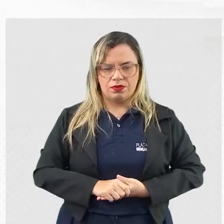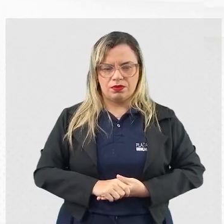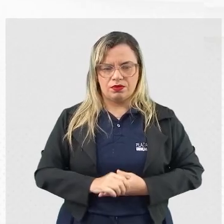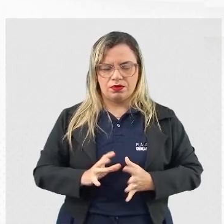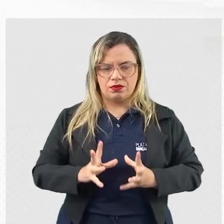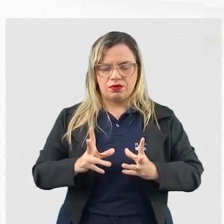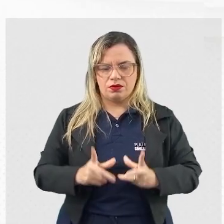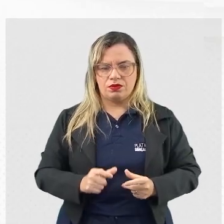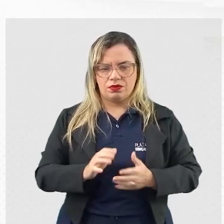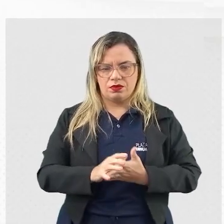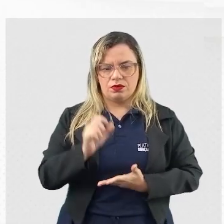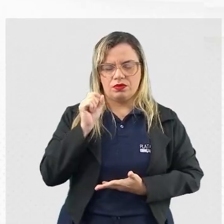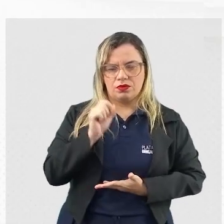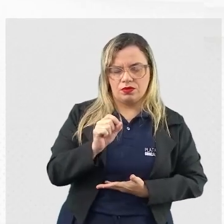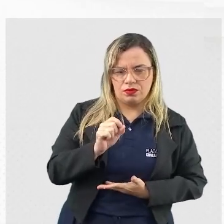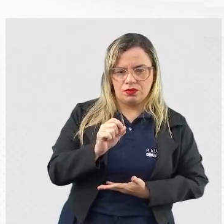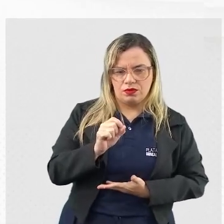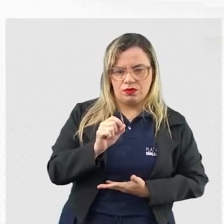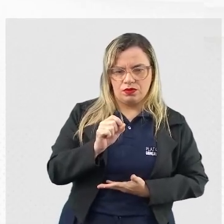de 2.000 alunos.